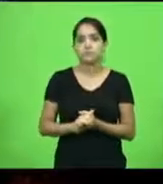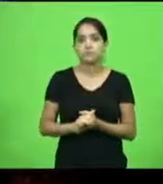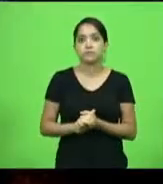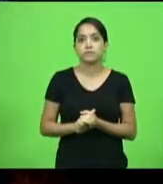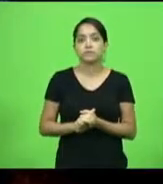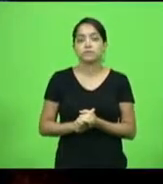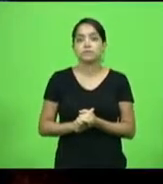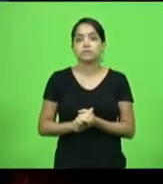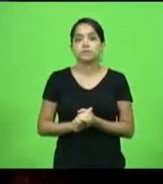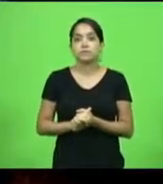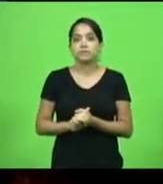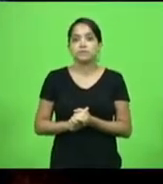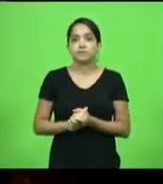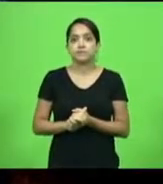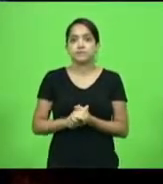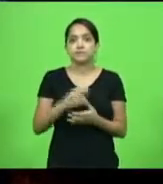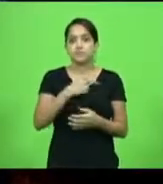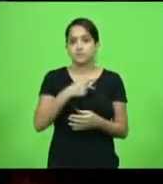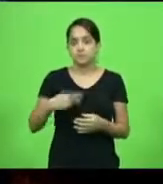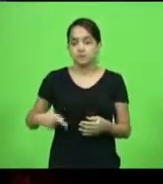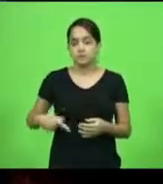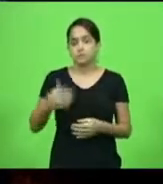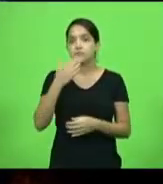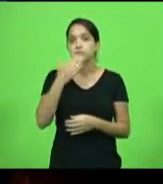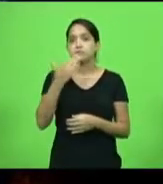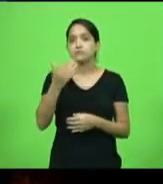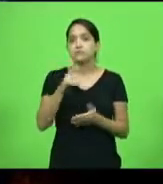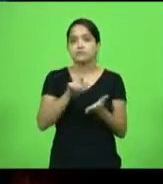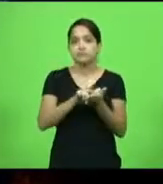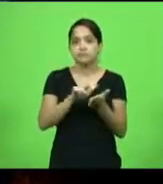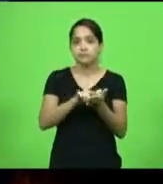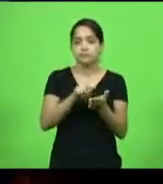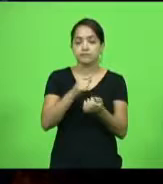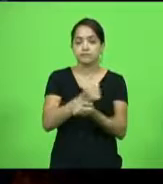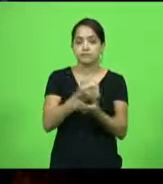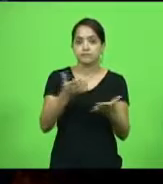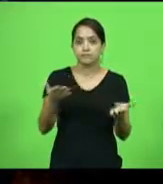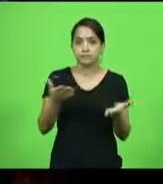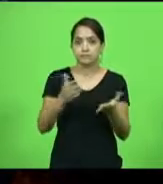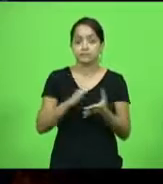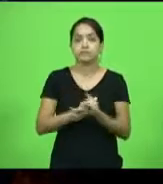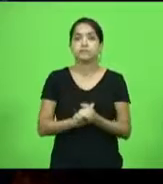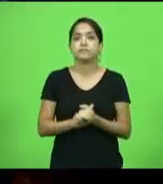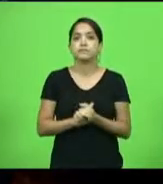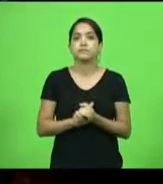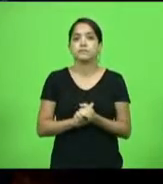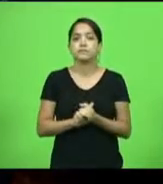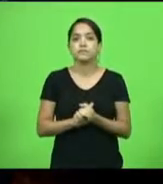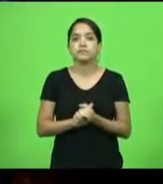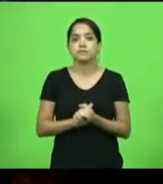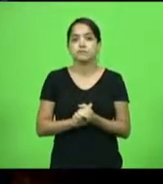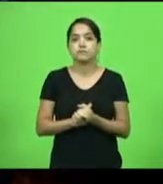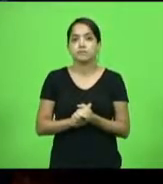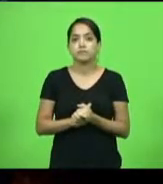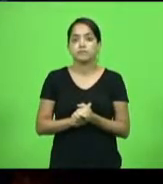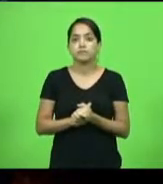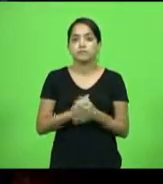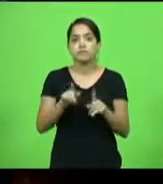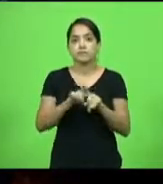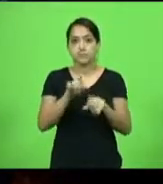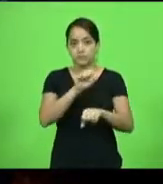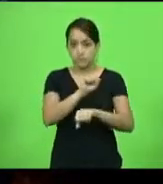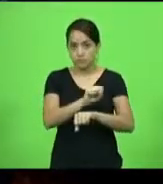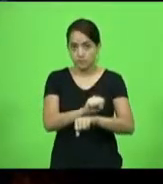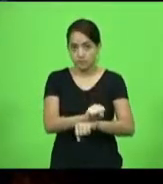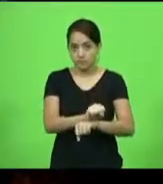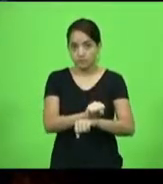Expediente. O senhor presidente solicitou que se procedesse à distribuição. Ato contínuo. O senhor presidente suspendeu a